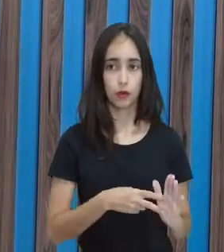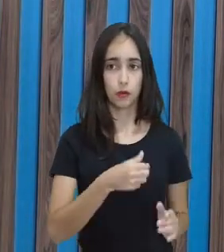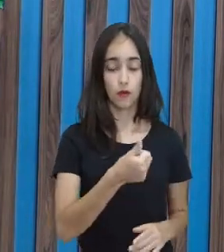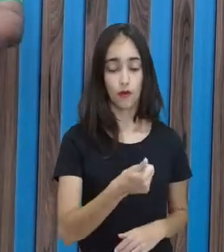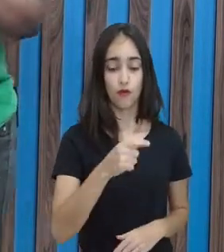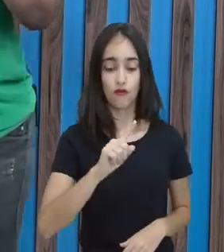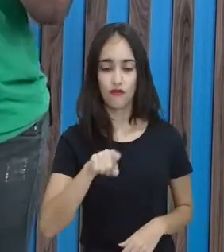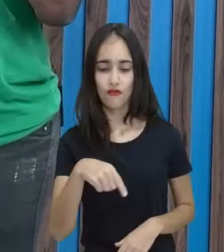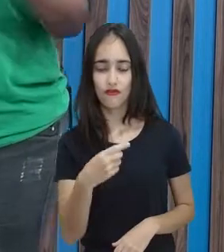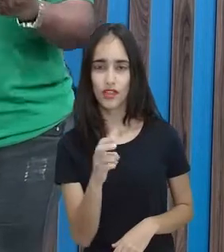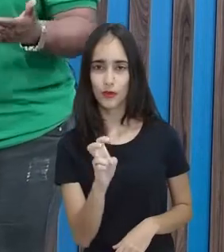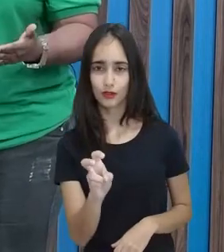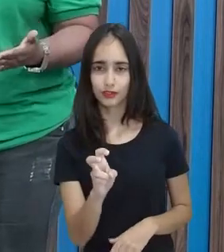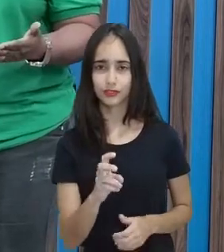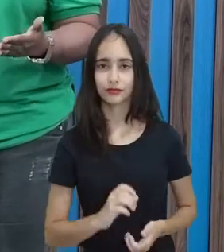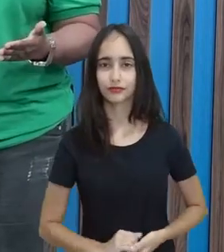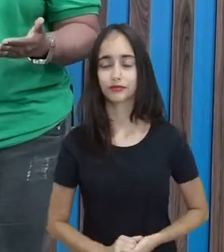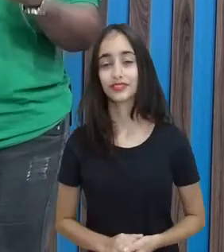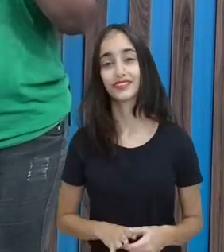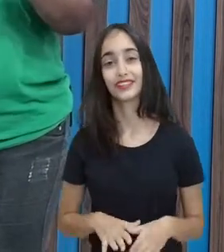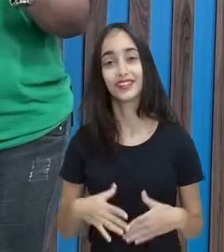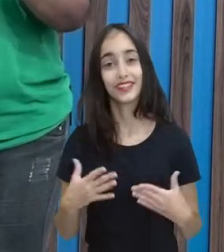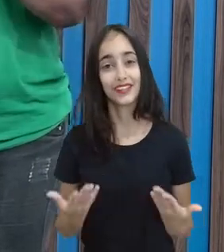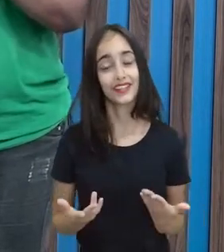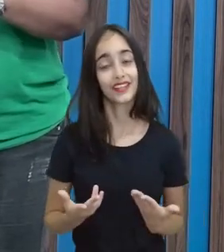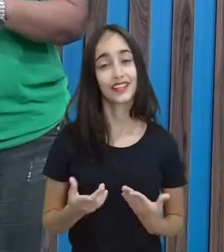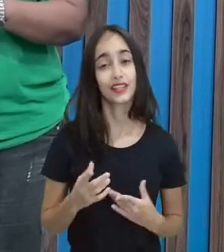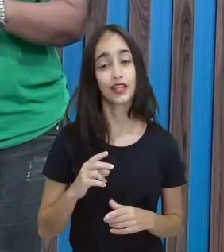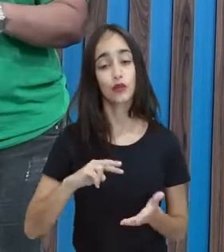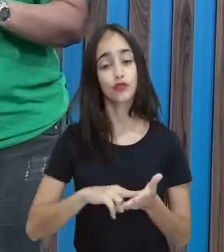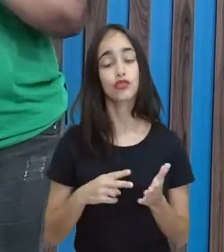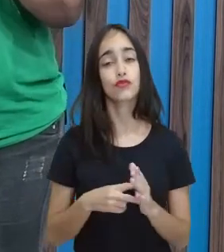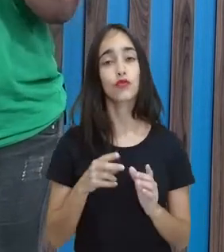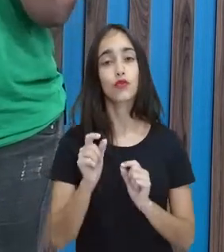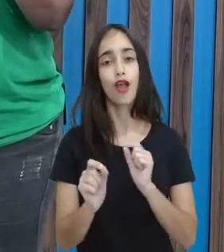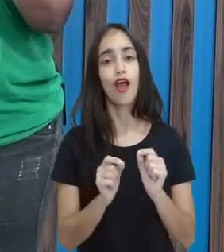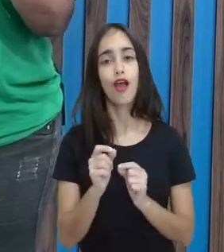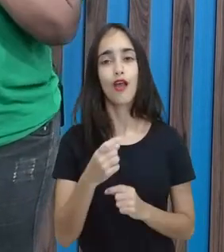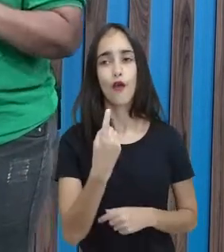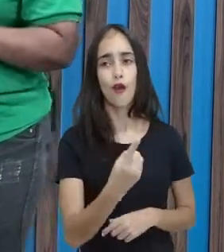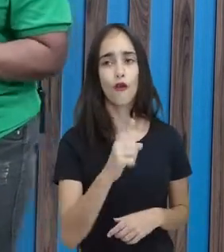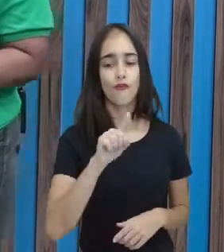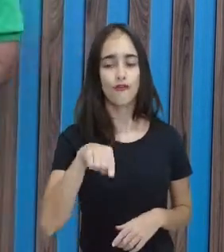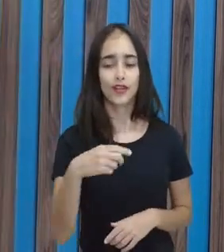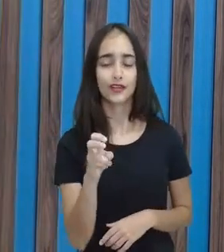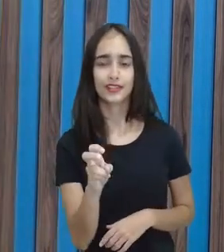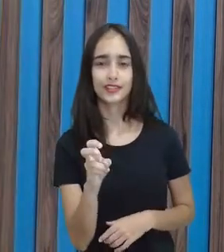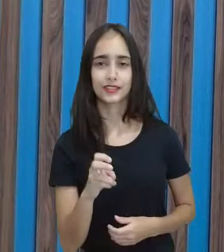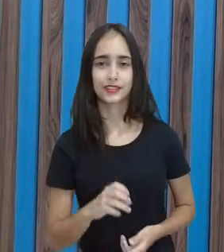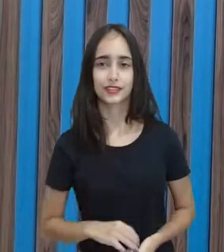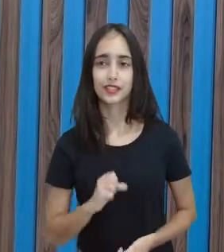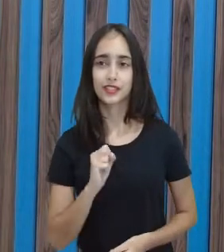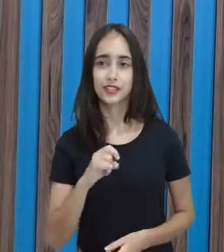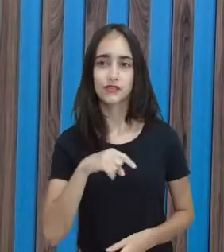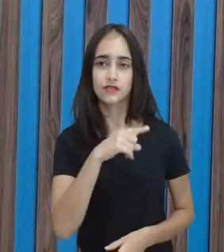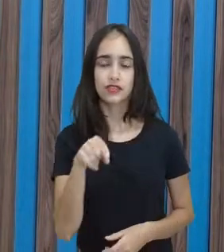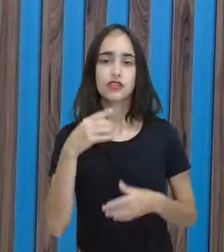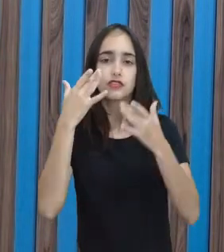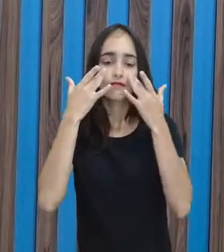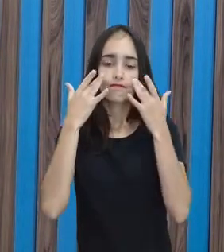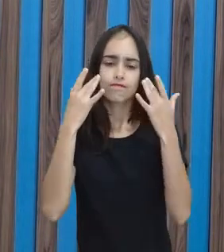1,5. Então, a constante de proporcionalidade, 1,5. Se vocês observarem, se eu fizesse